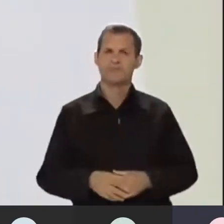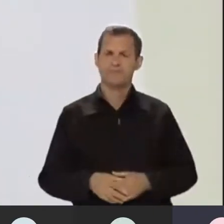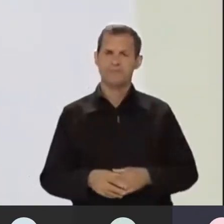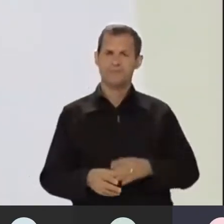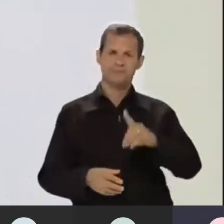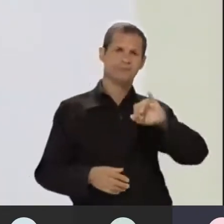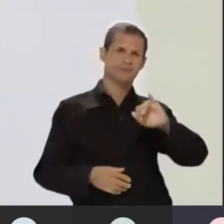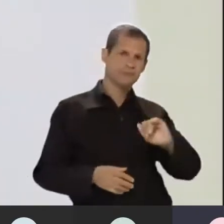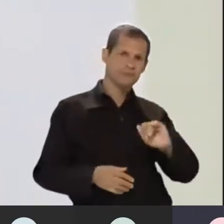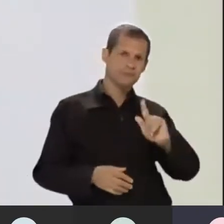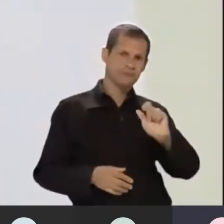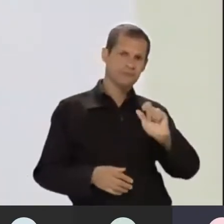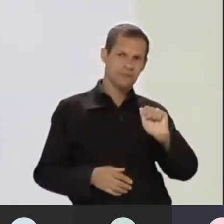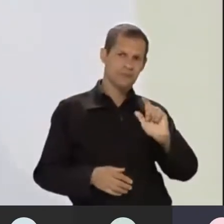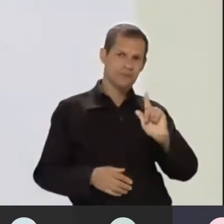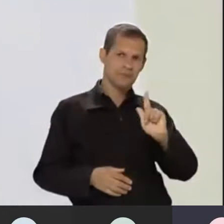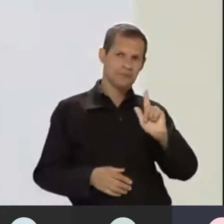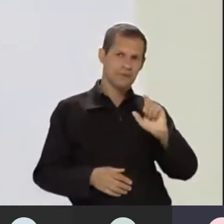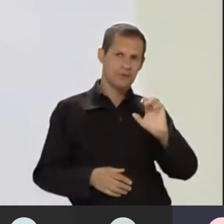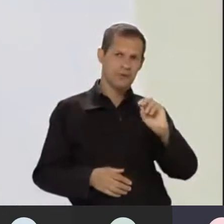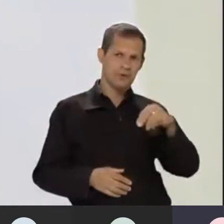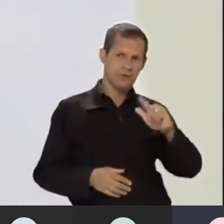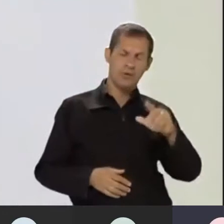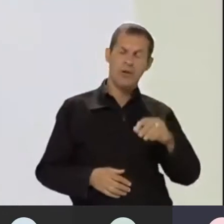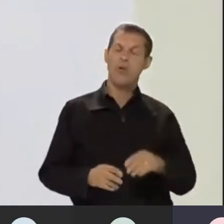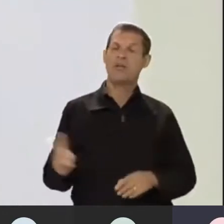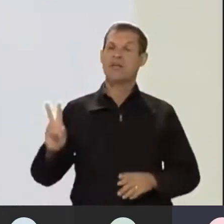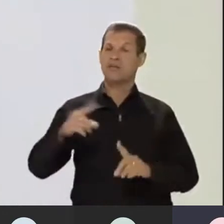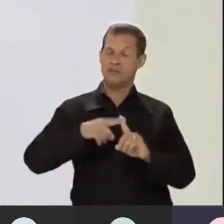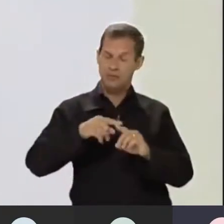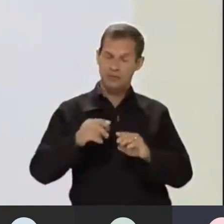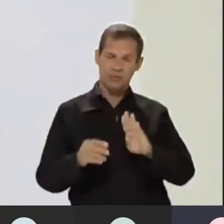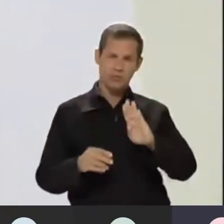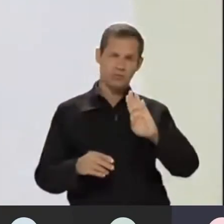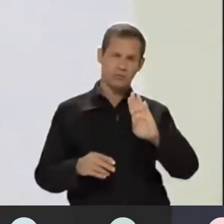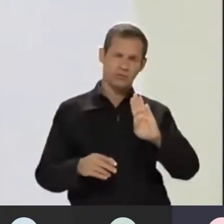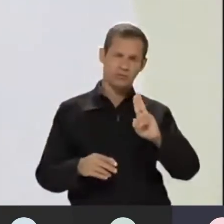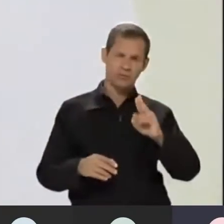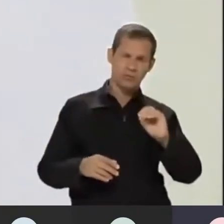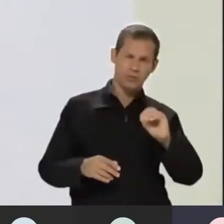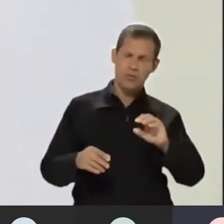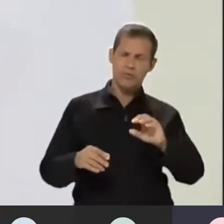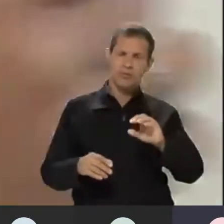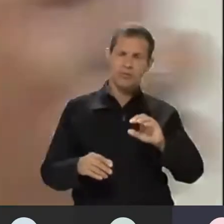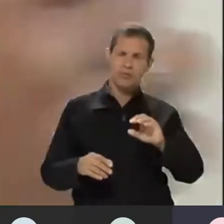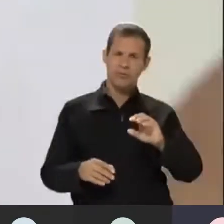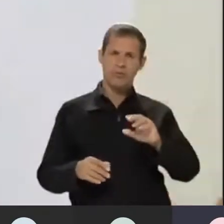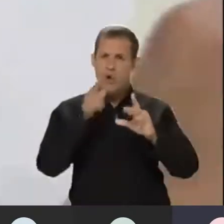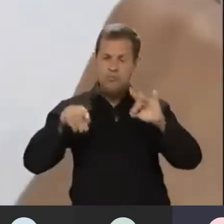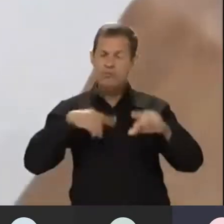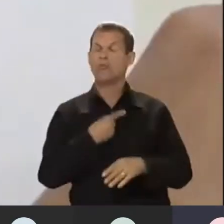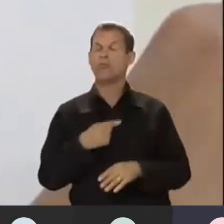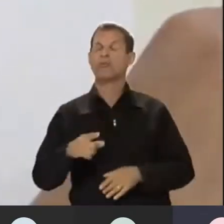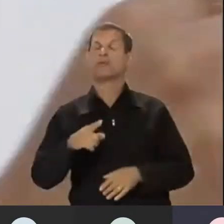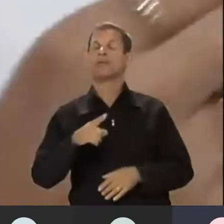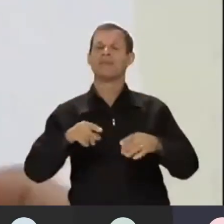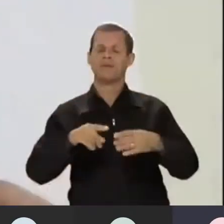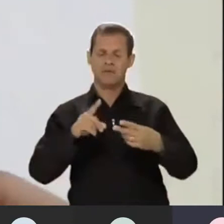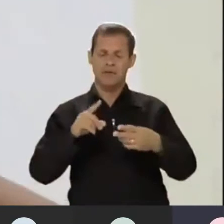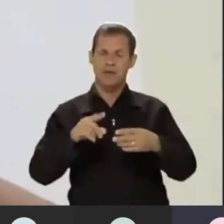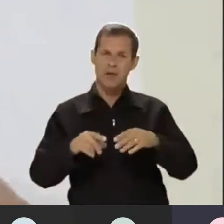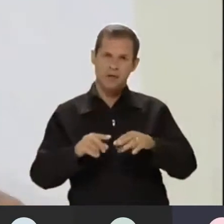na diagonal, são esses valores de temperatura de bulbo úmido que a gente vai pegar. Agora, vamos ver um